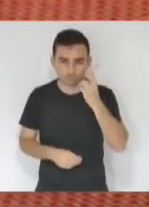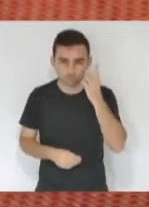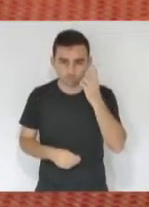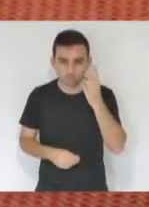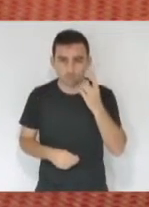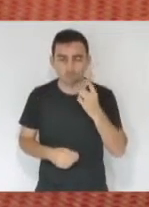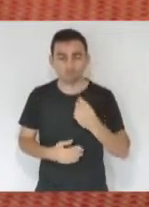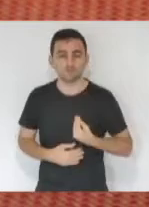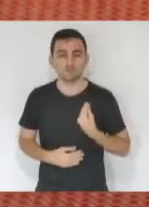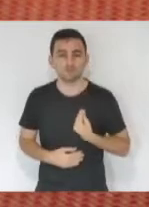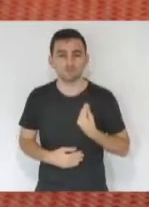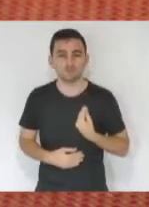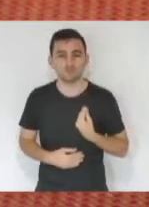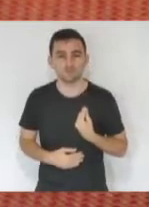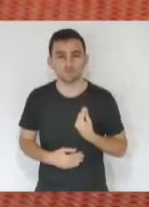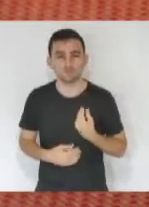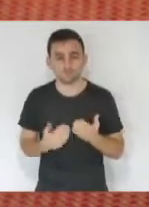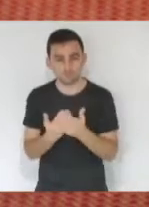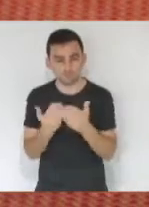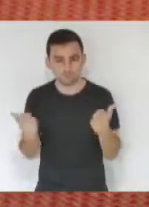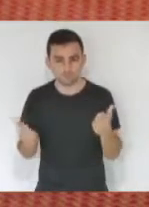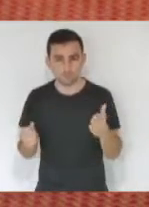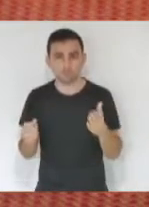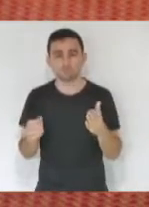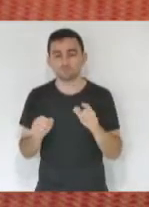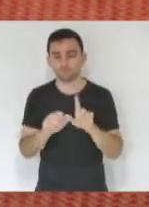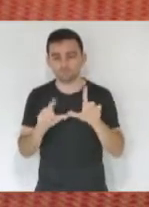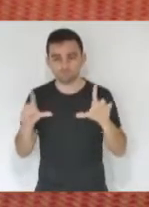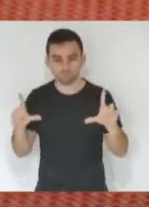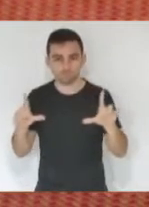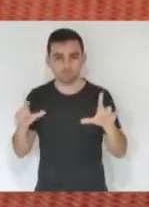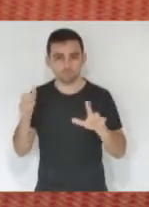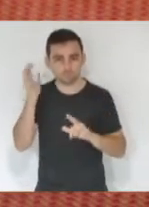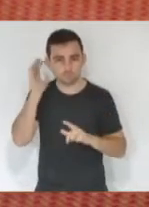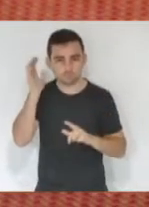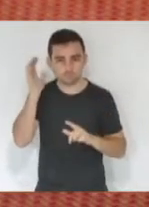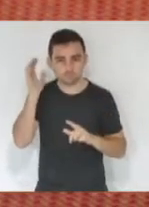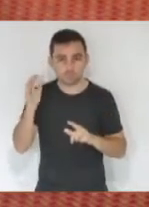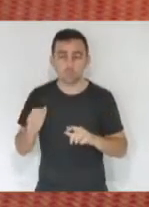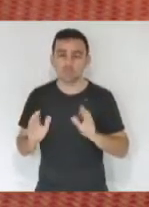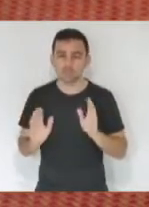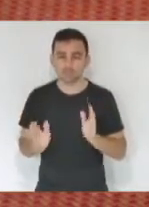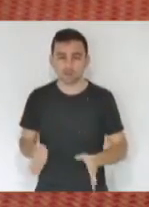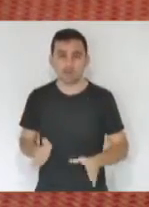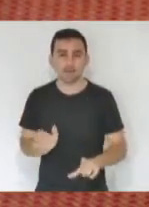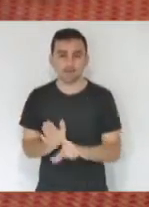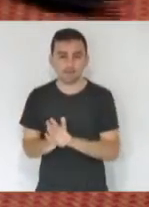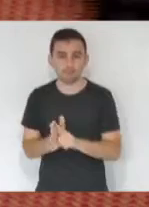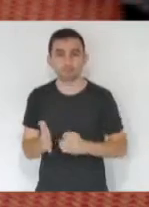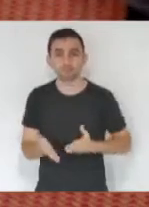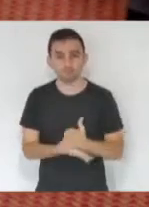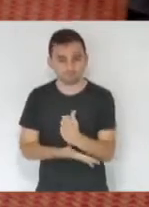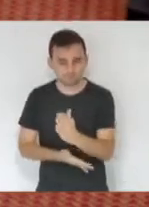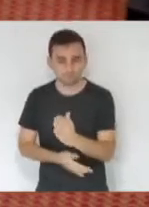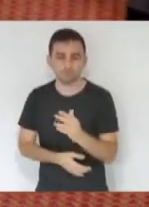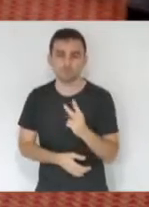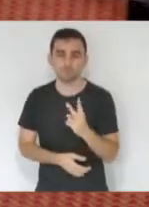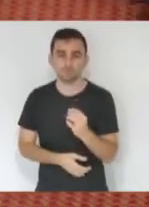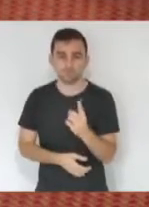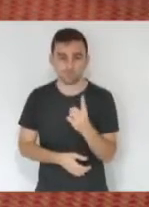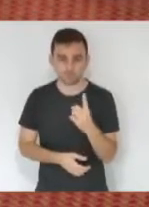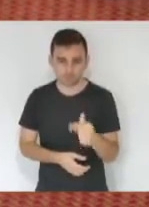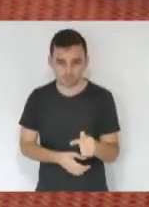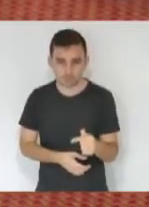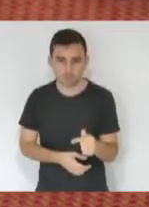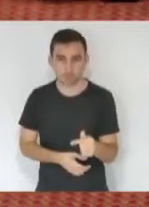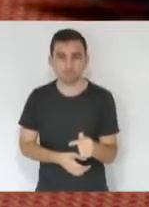presente quem nos assiste nos respectivos a lei aprovada por esta casa em 2017 no